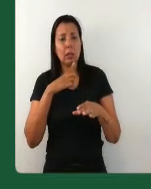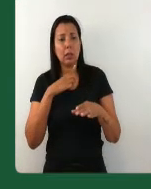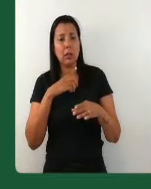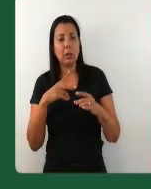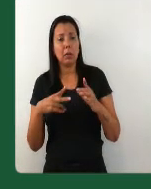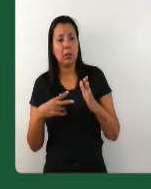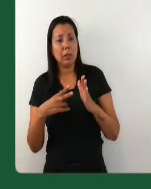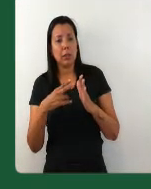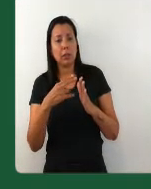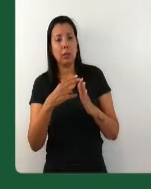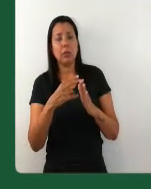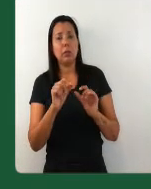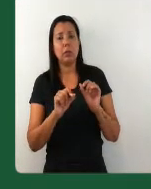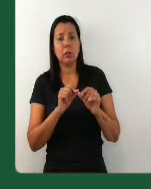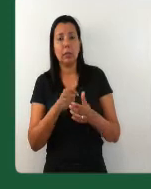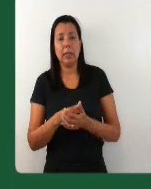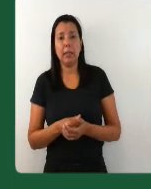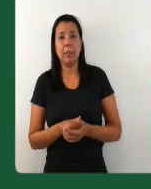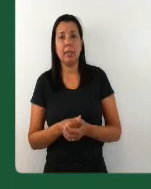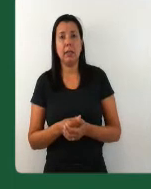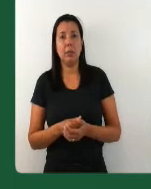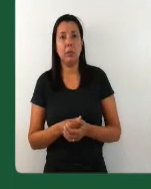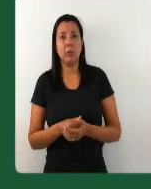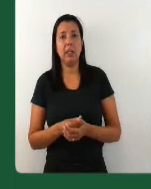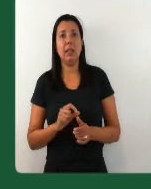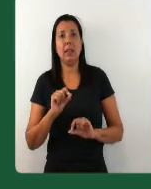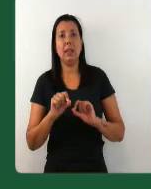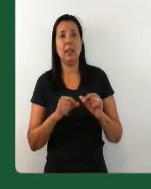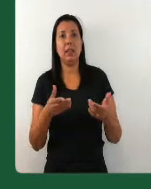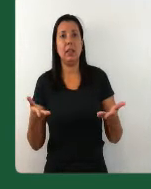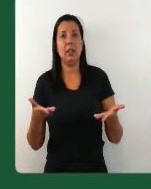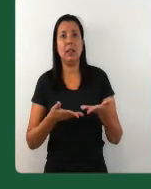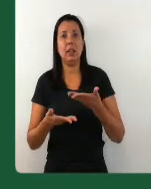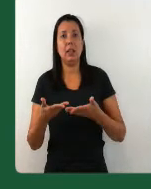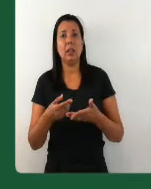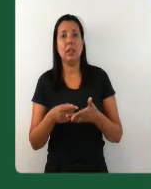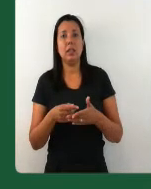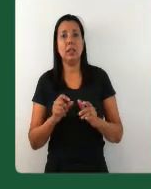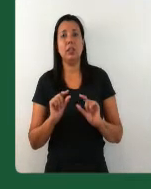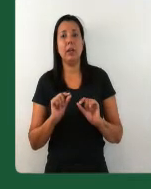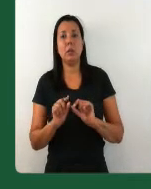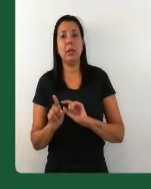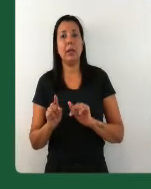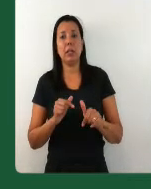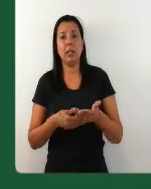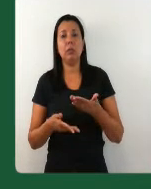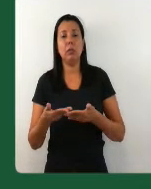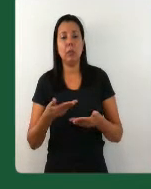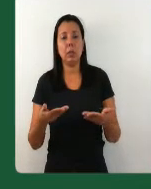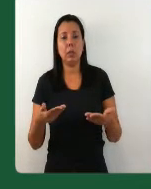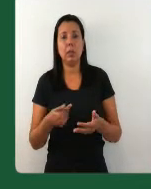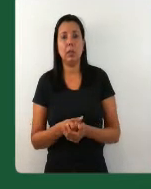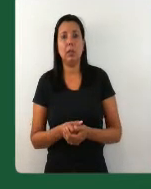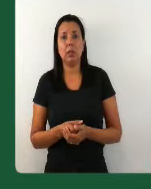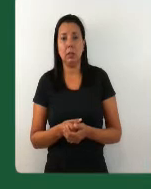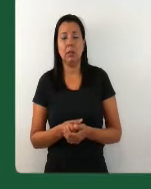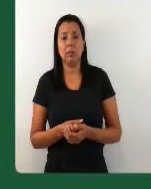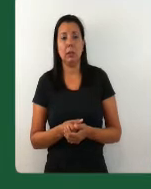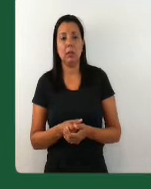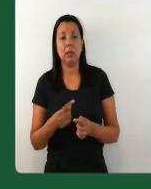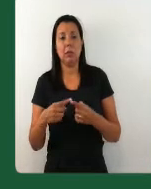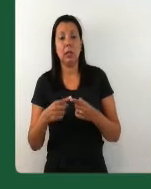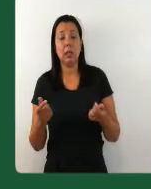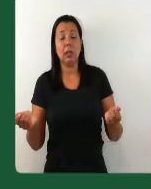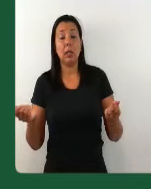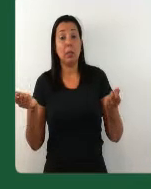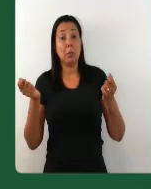cirúrgico, da sala do centro cirúrgico, né? Em meio a um procedimento cirúrgico, né? Porém não é